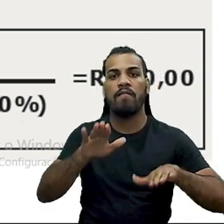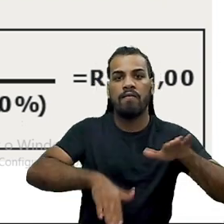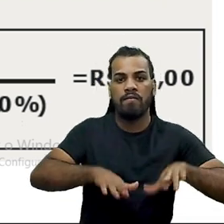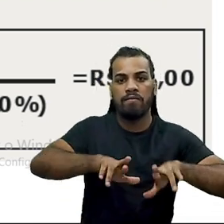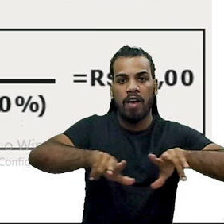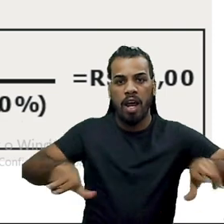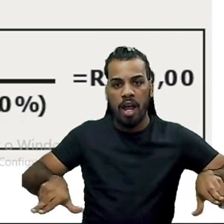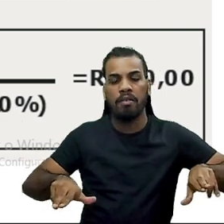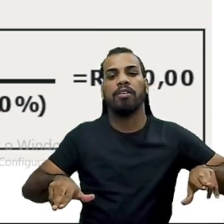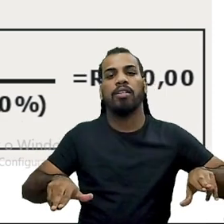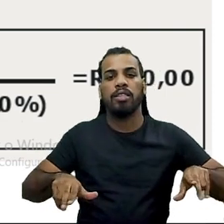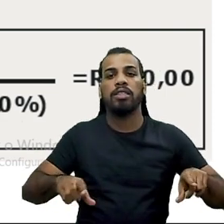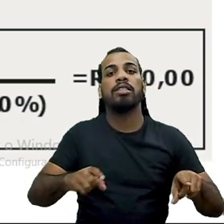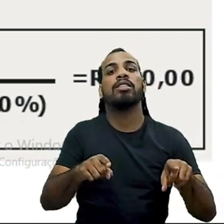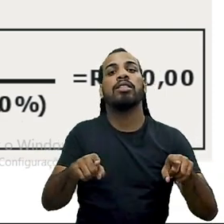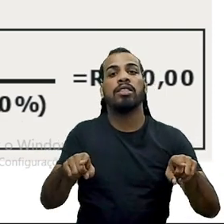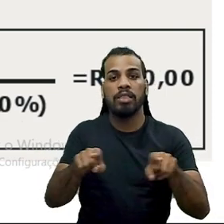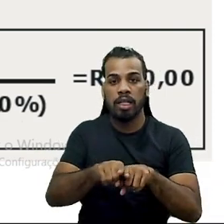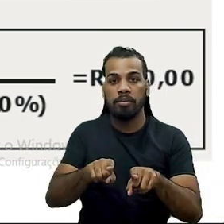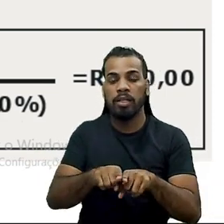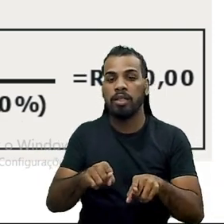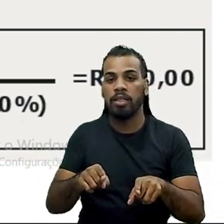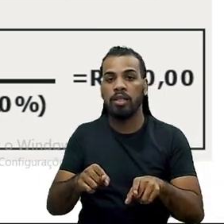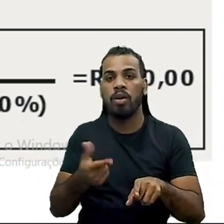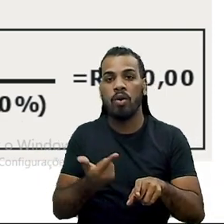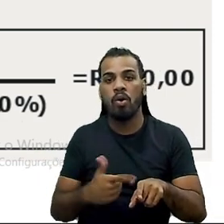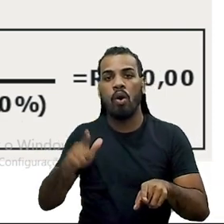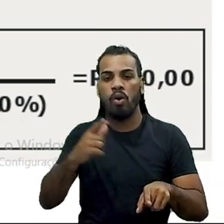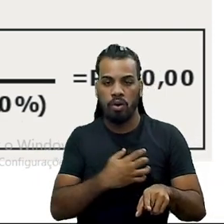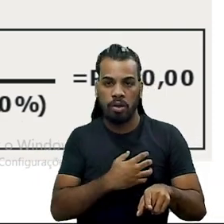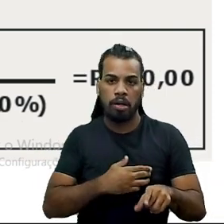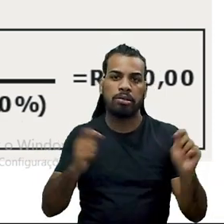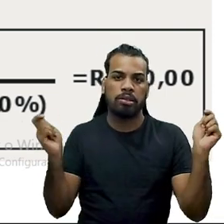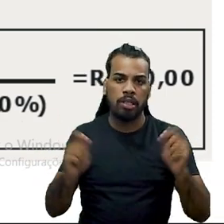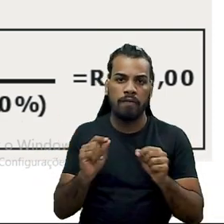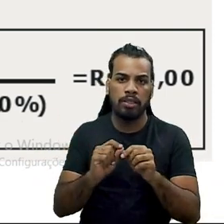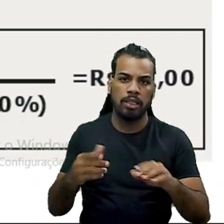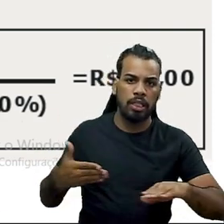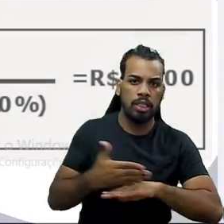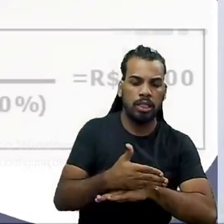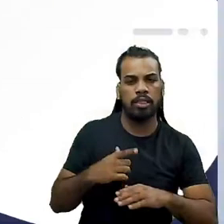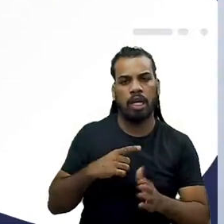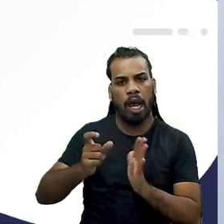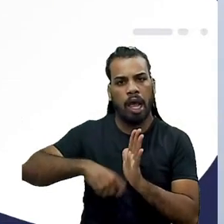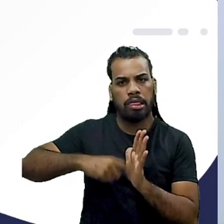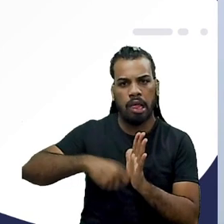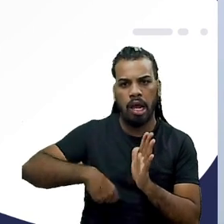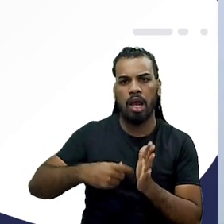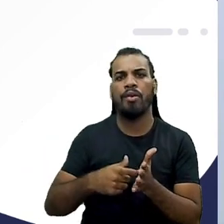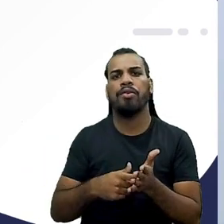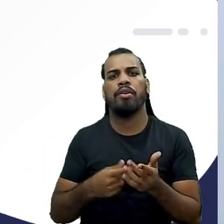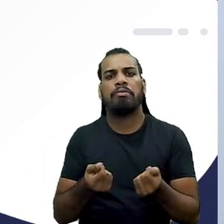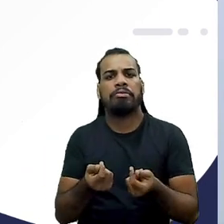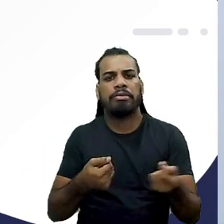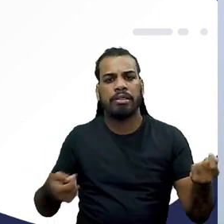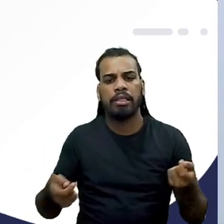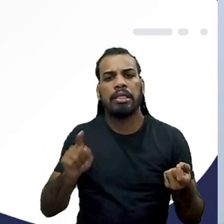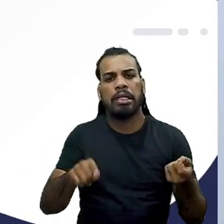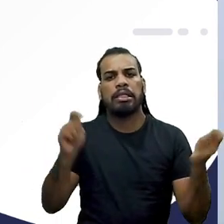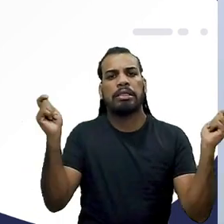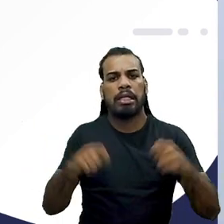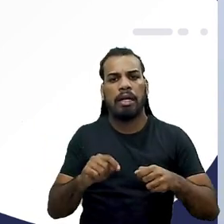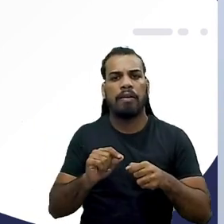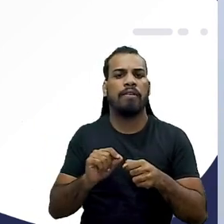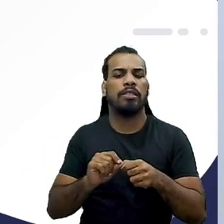variável e também de outros itens. Porque pode entrar, por exemplo, taxa de cartão, despesas financeiras, isso aí pode